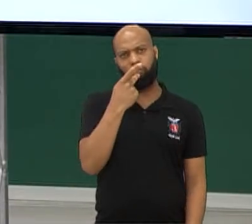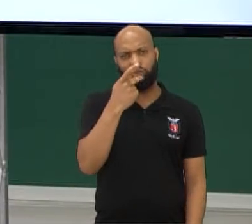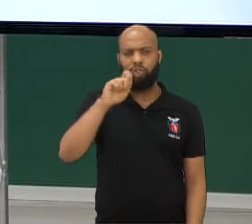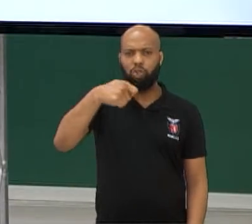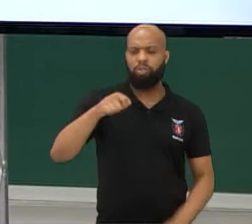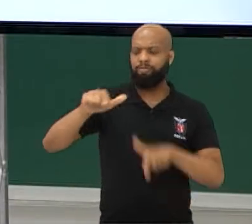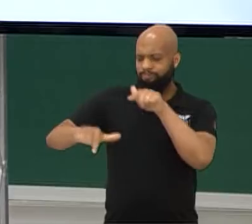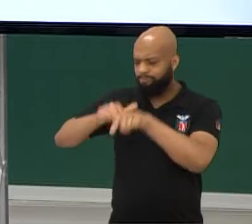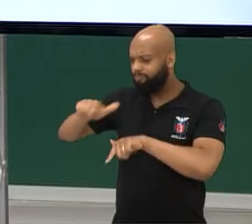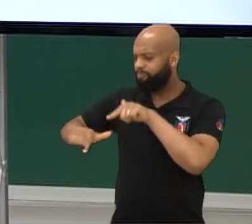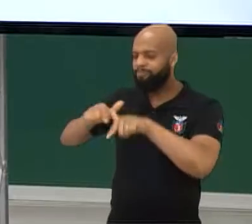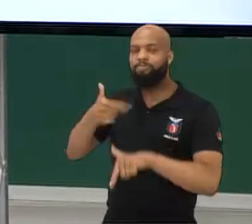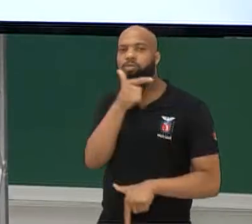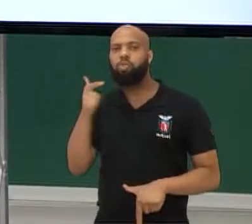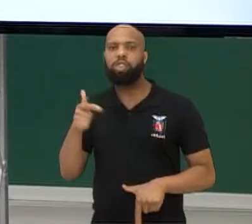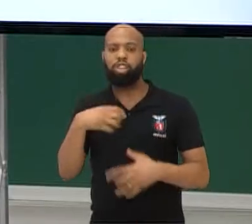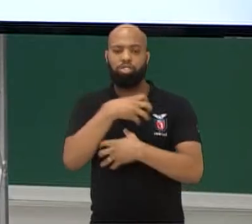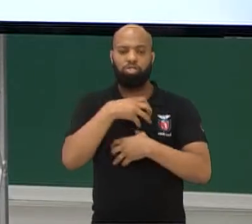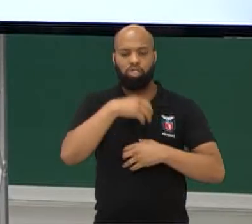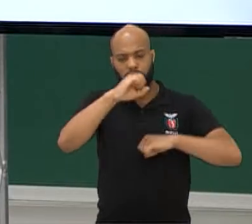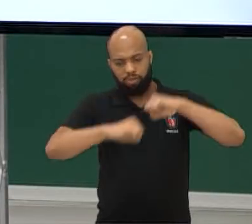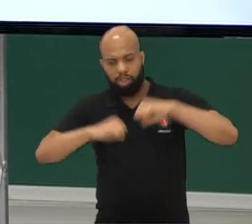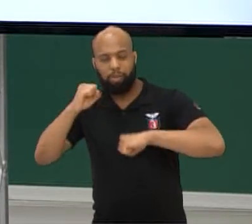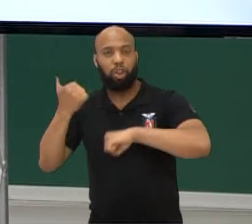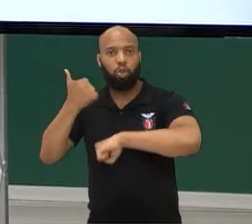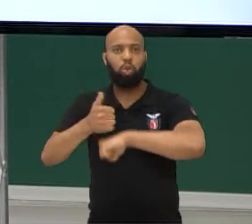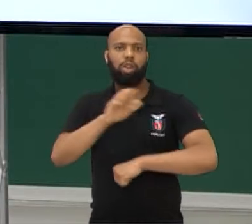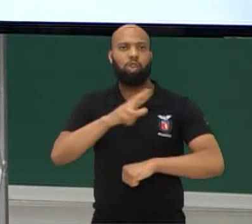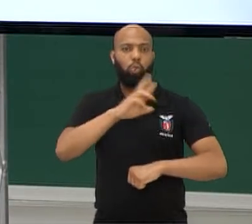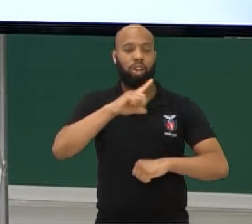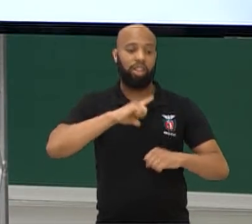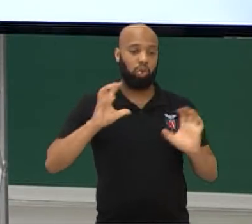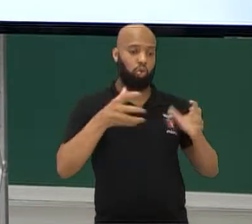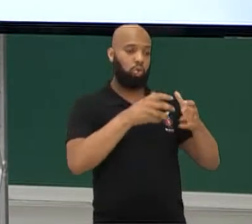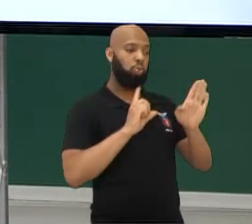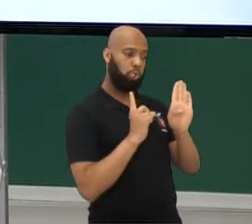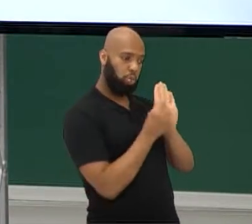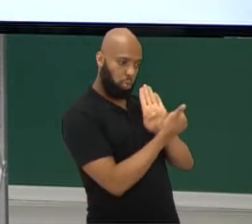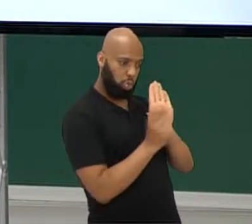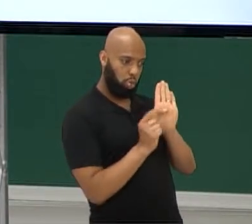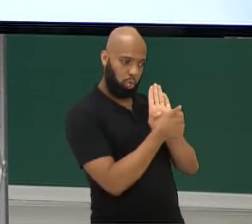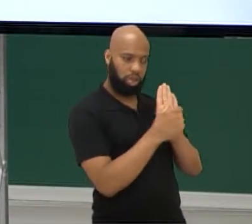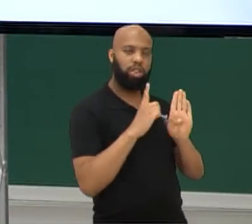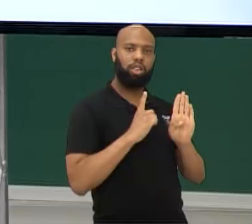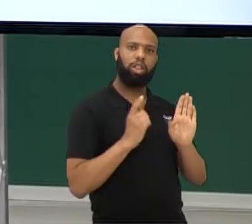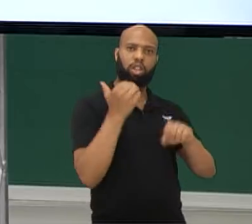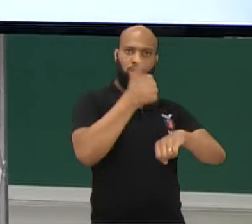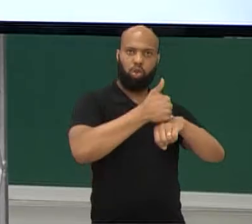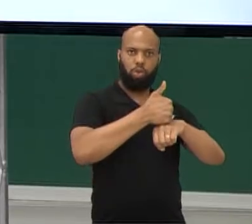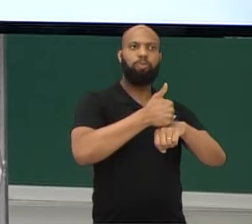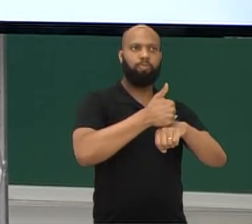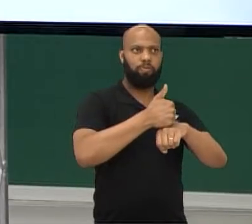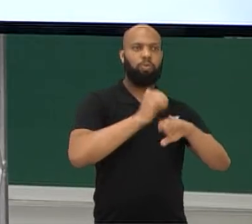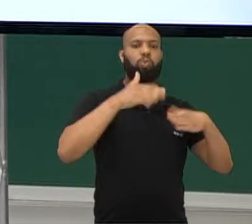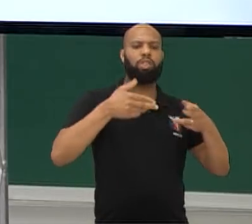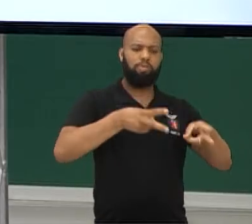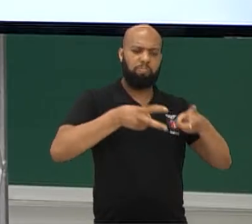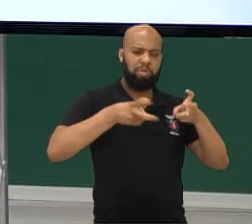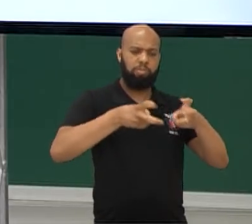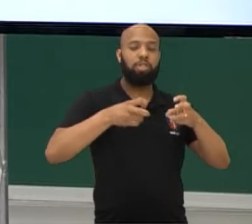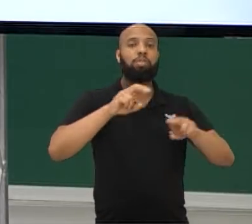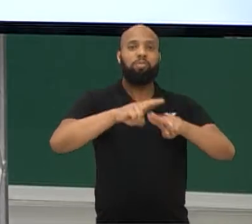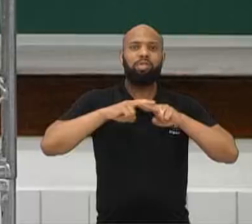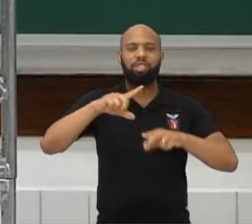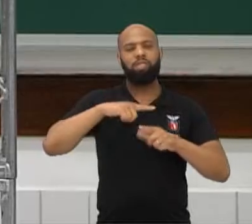dos trabalhadores que não têm os meios de produção e a classe burguesa que tem os meios, e que essa relação é de exploração, por isso os